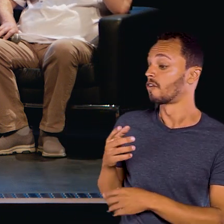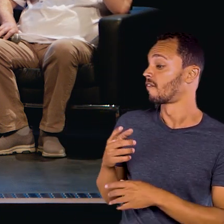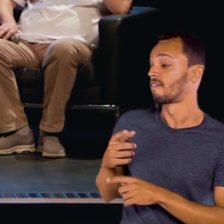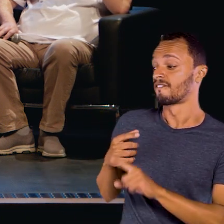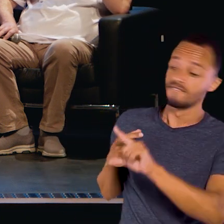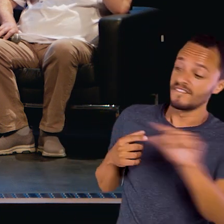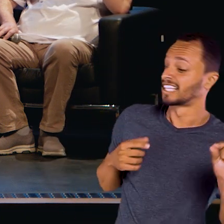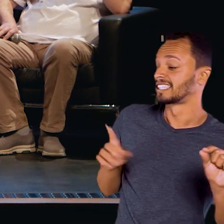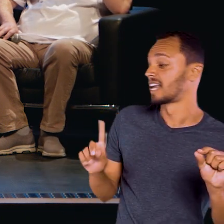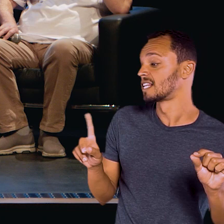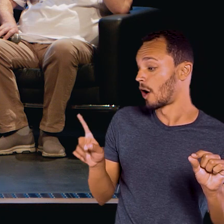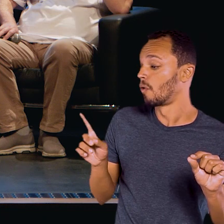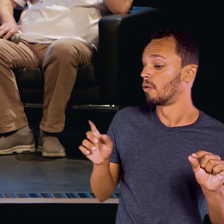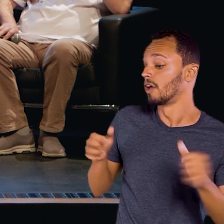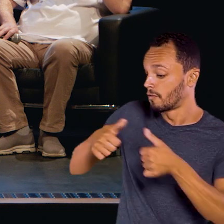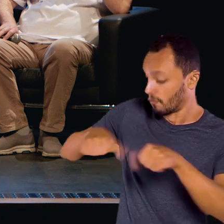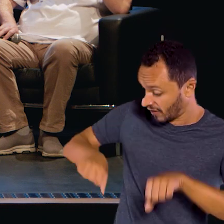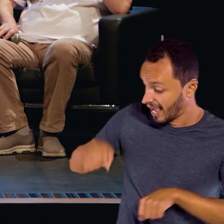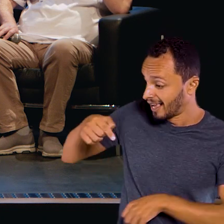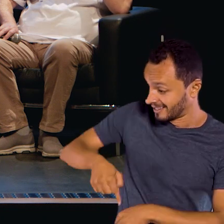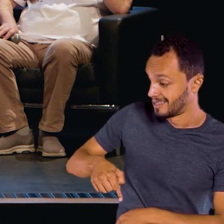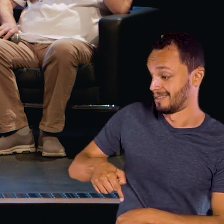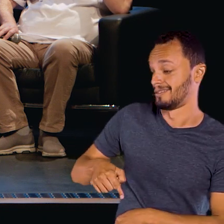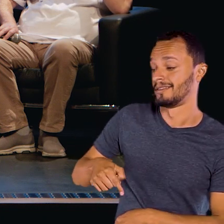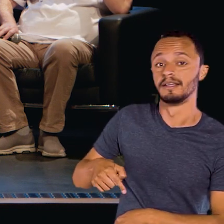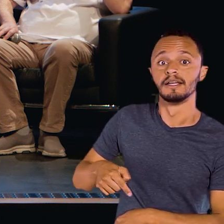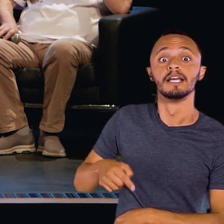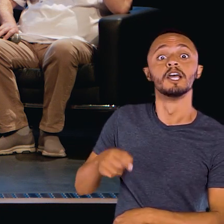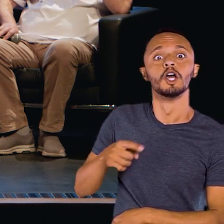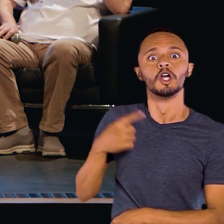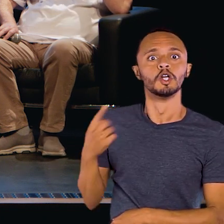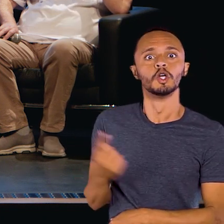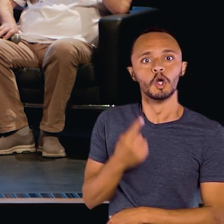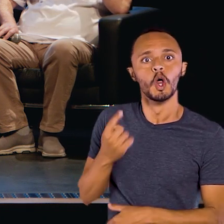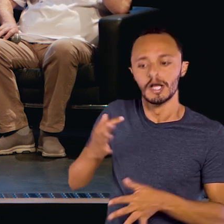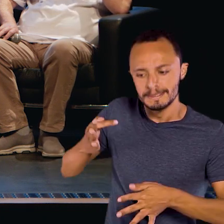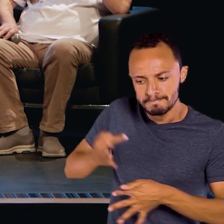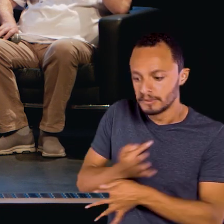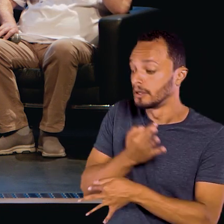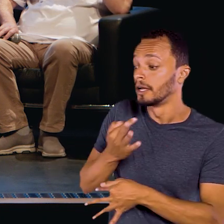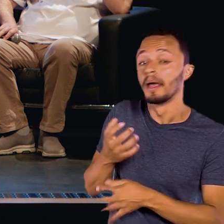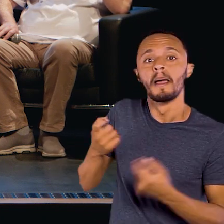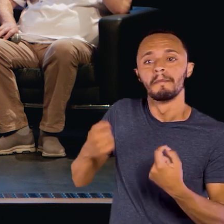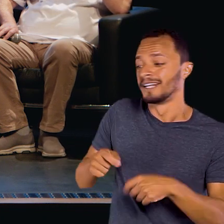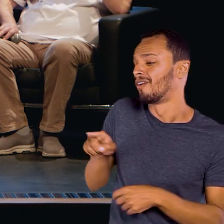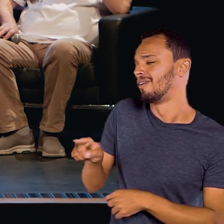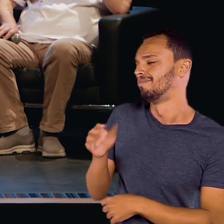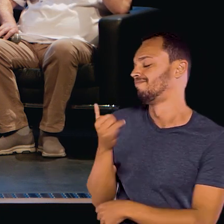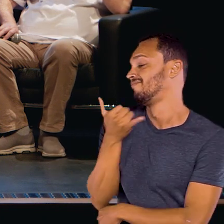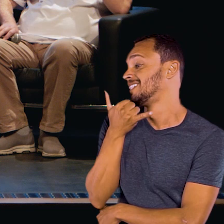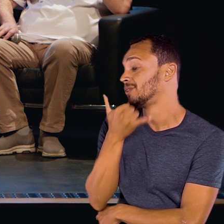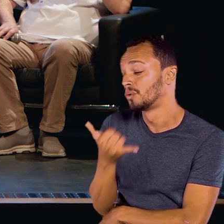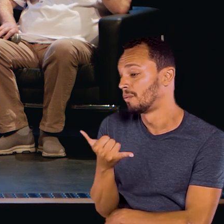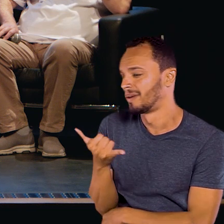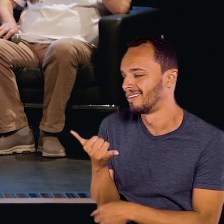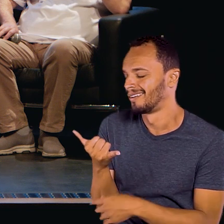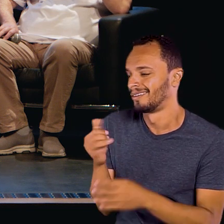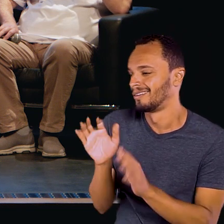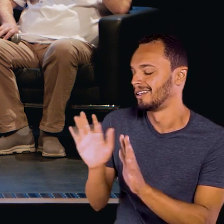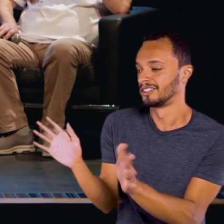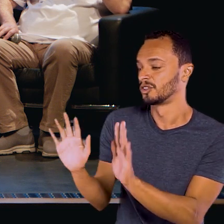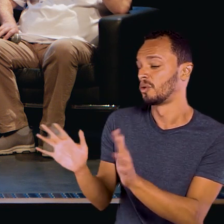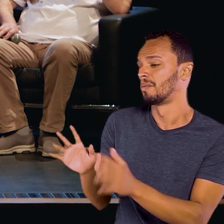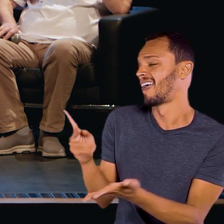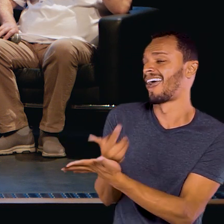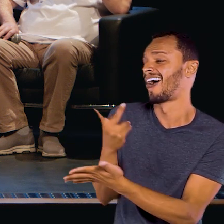precisa transformar os lugares. Não é mais assim, ela precisa se conformar que não vai ser mais assim. Se não se conformar também, problema dela,